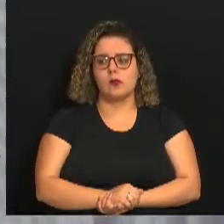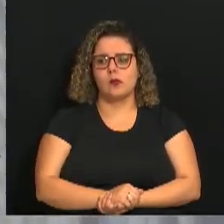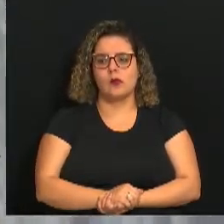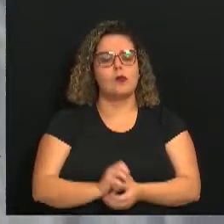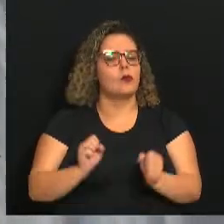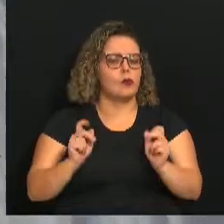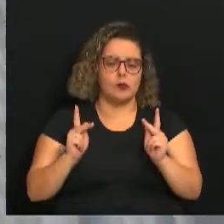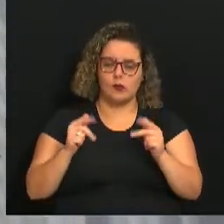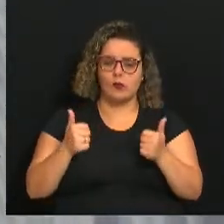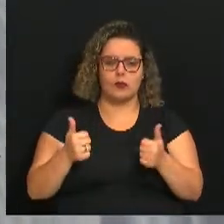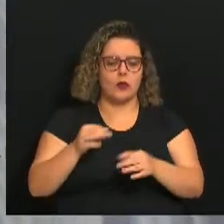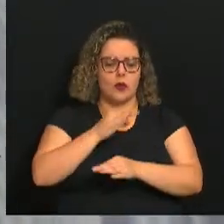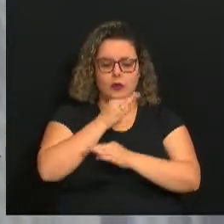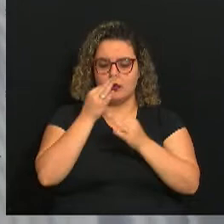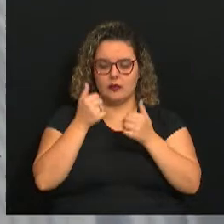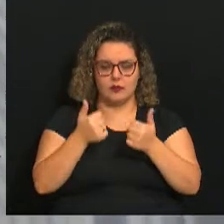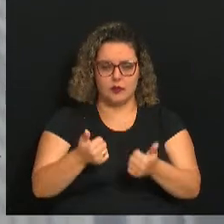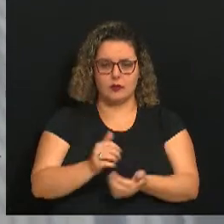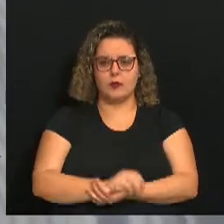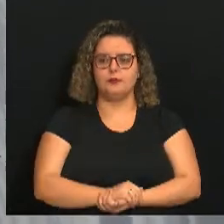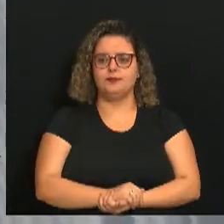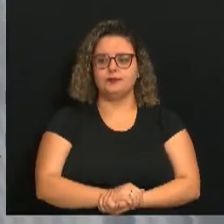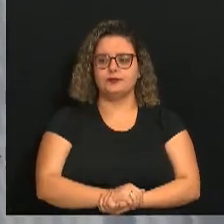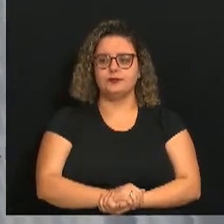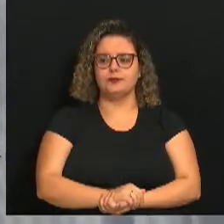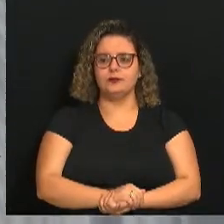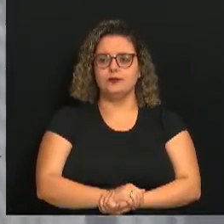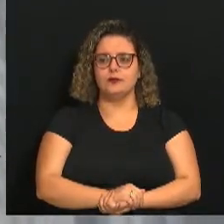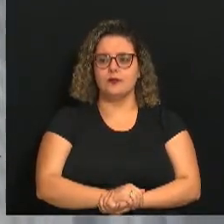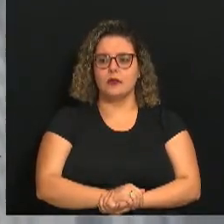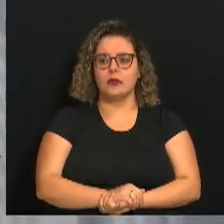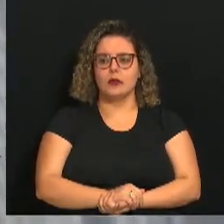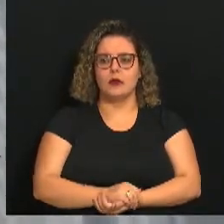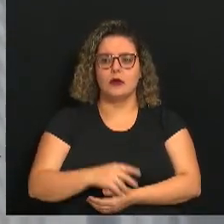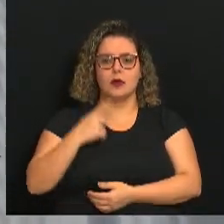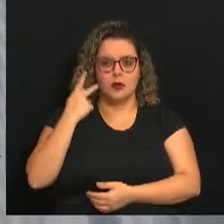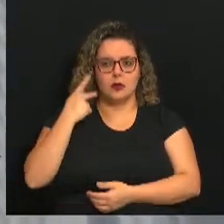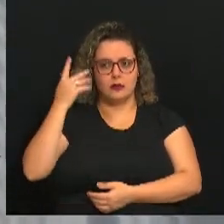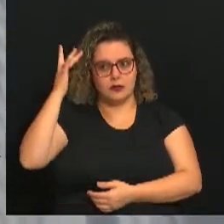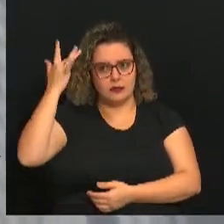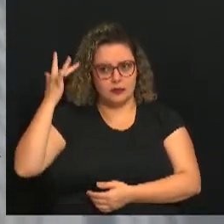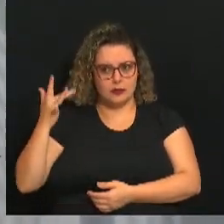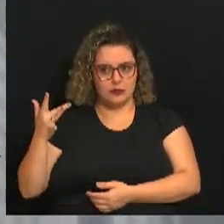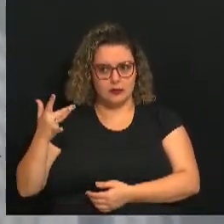Perfeito. Então, vereadora Guida, gostaria de falar um pouco no início da reunião?